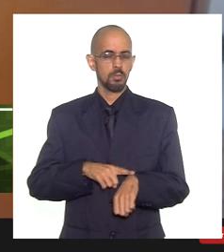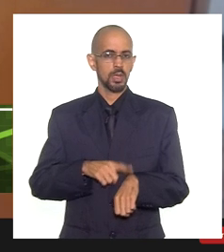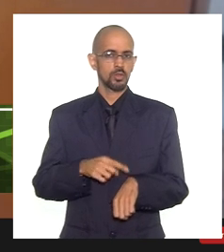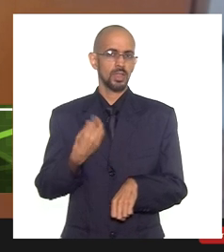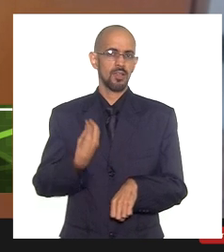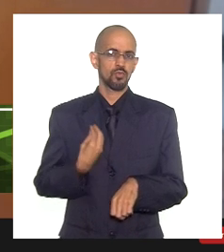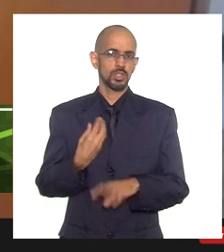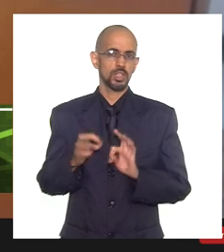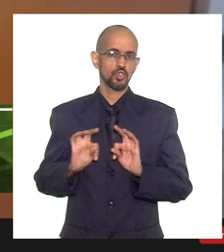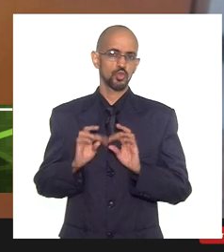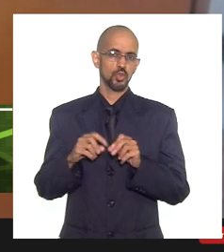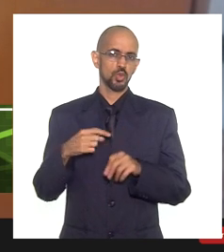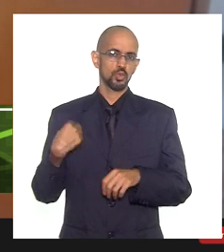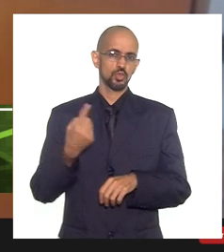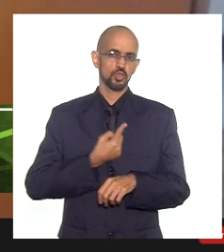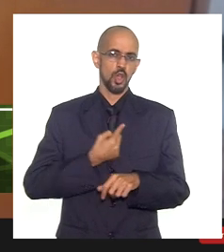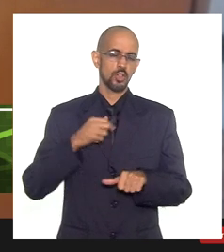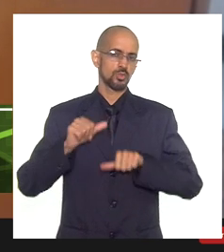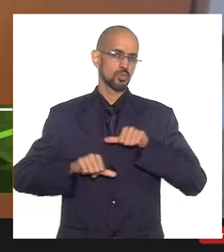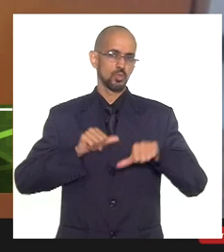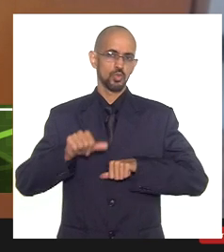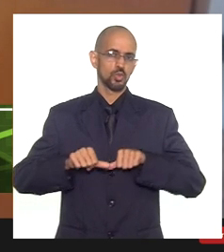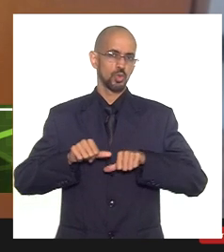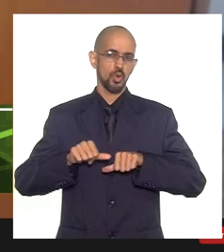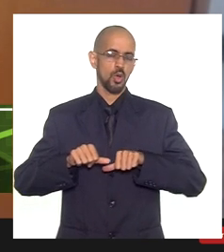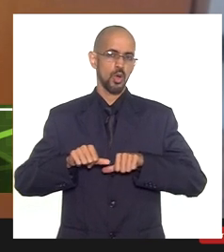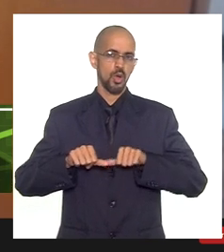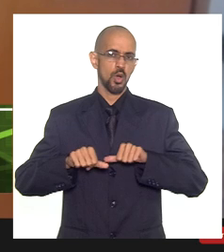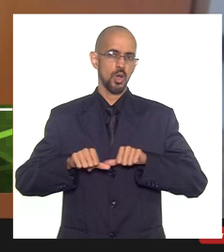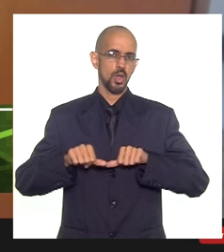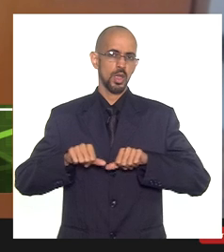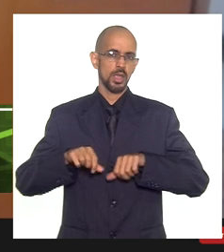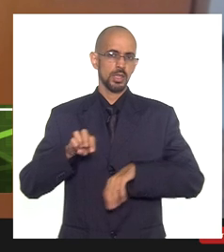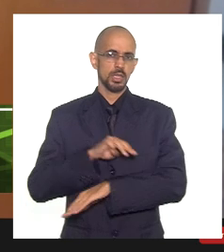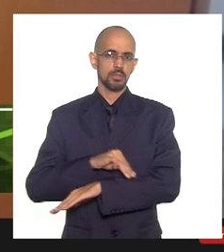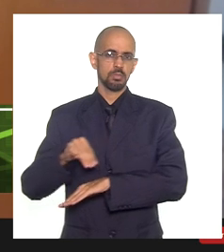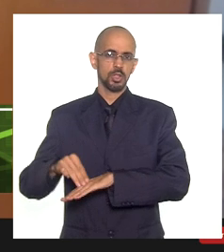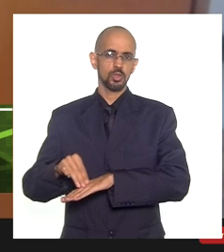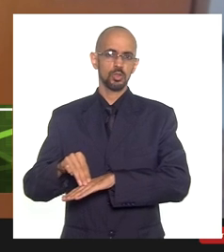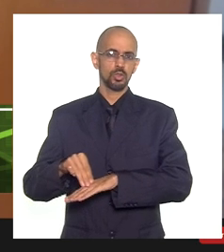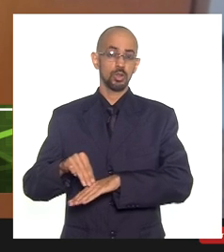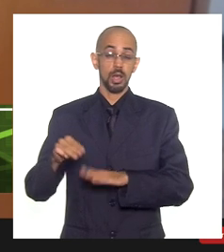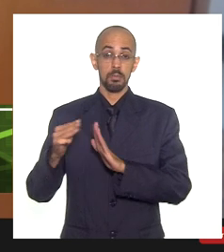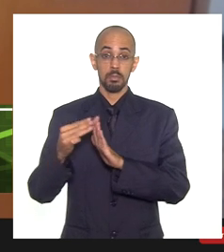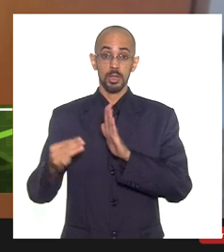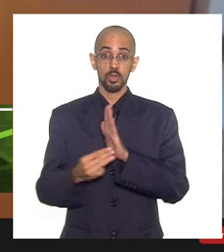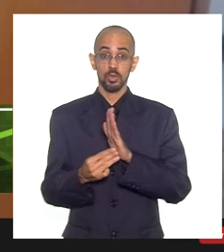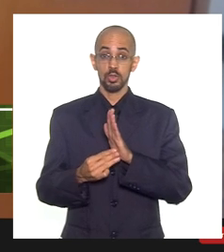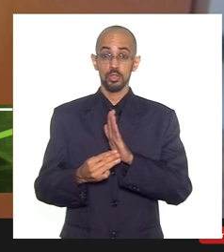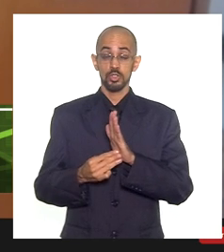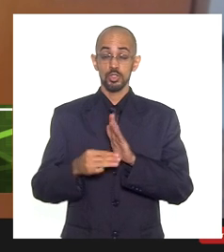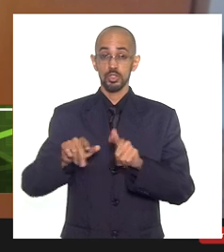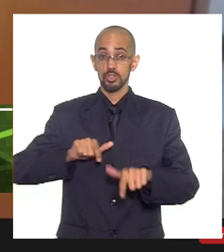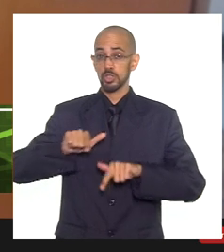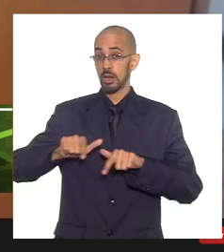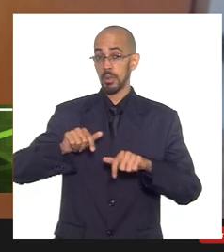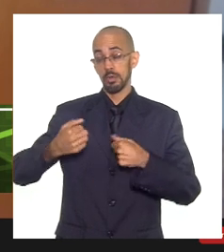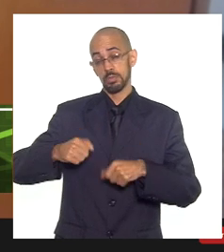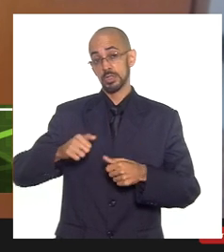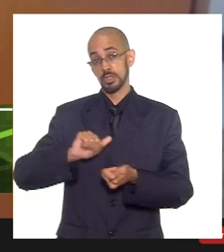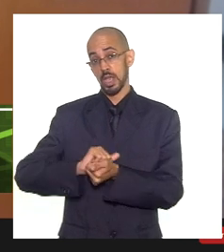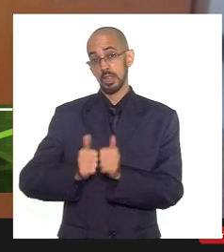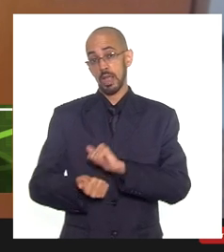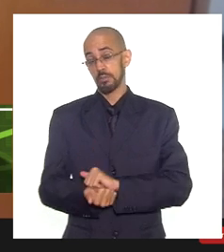foi abalada profundamente o processo educacional precisa estar adaptado a essa nova realidade que a gente não sabe